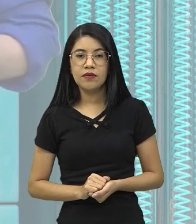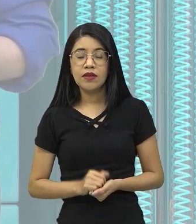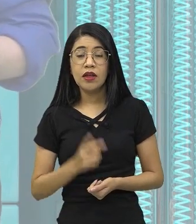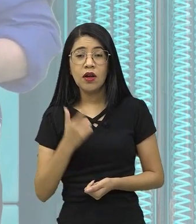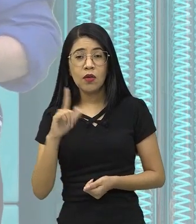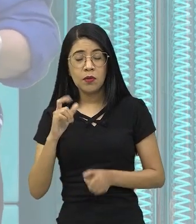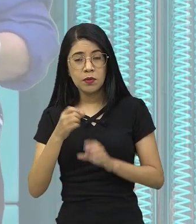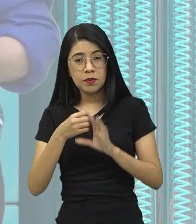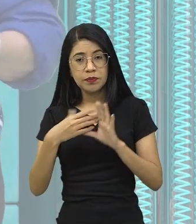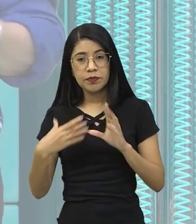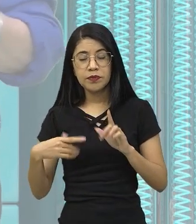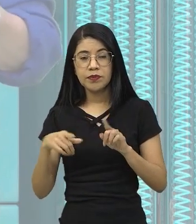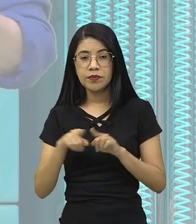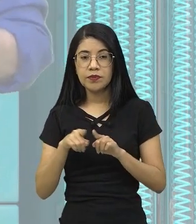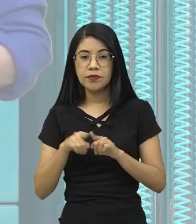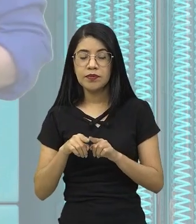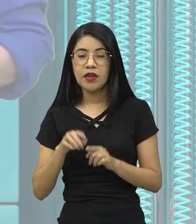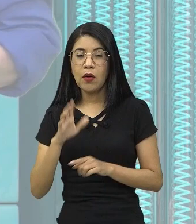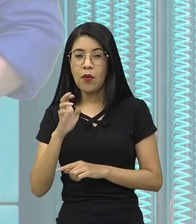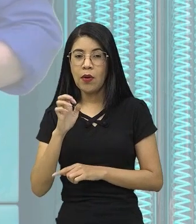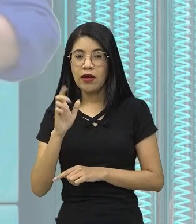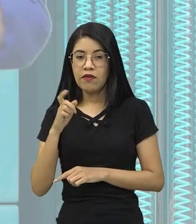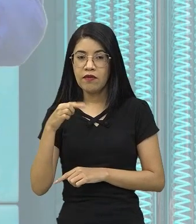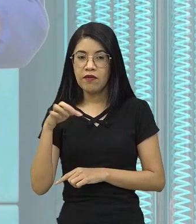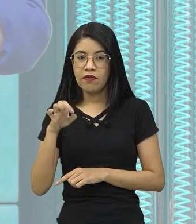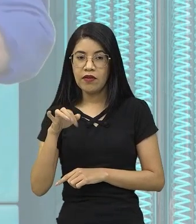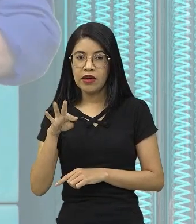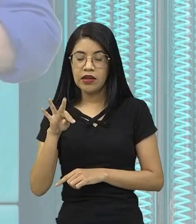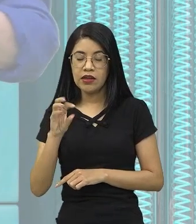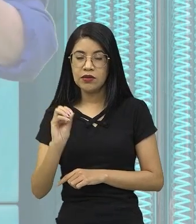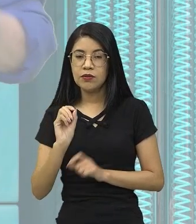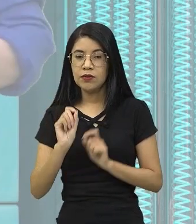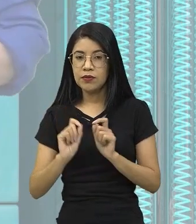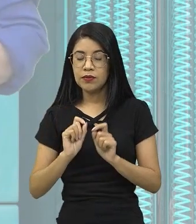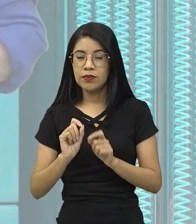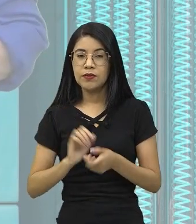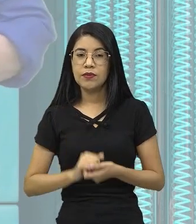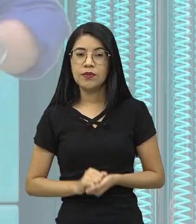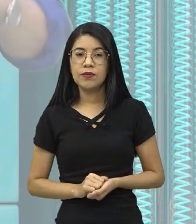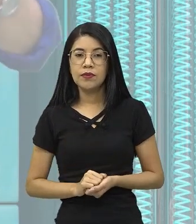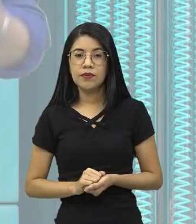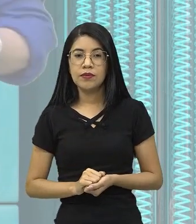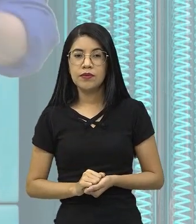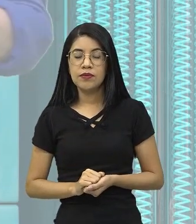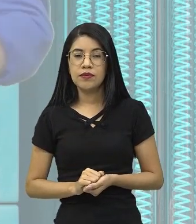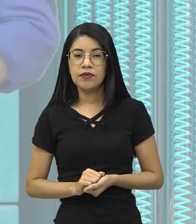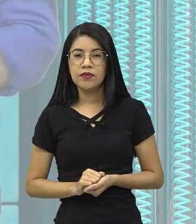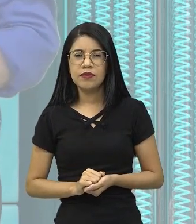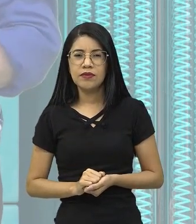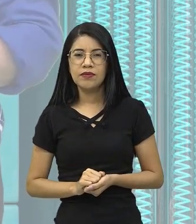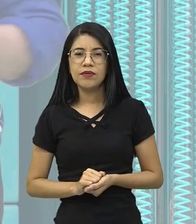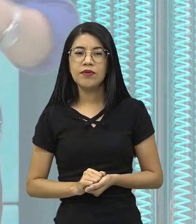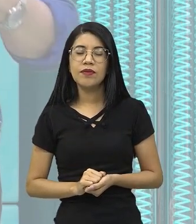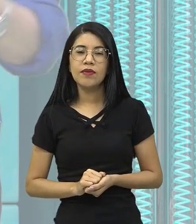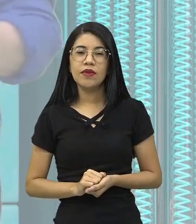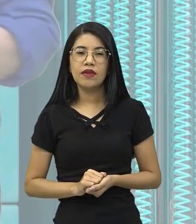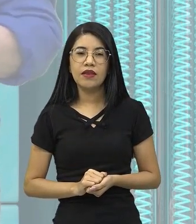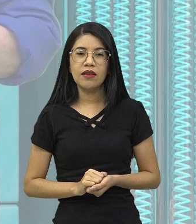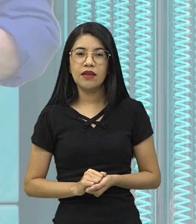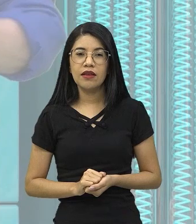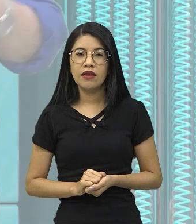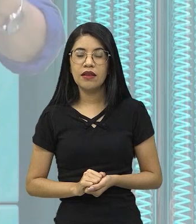outras características, como, por exemplo, o efeito. Em que consiste o efeito? O efeito no miniconto